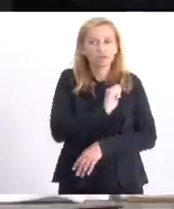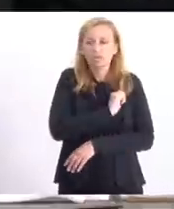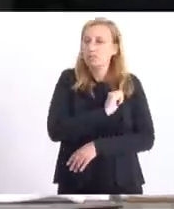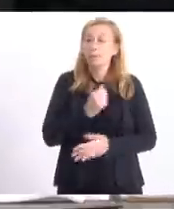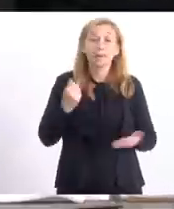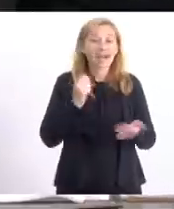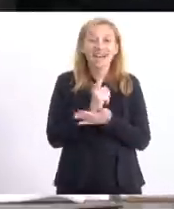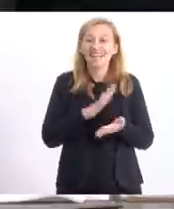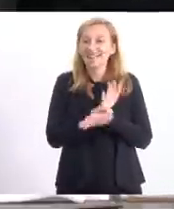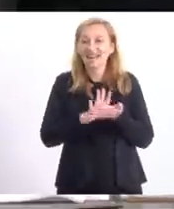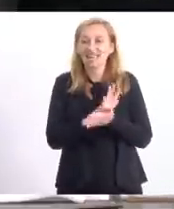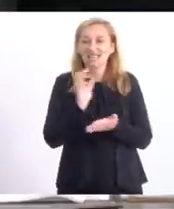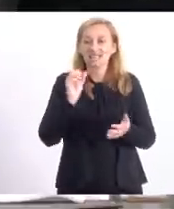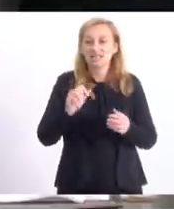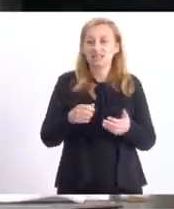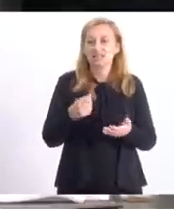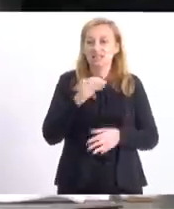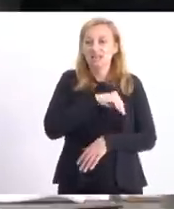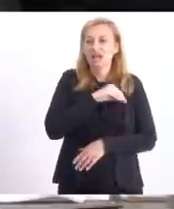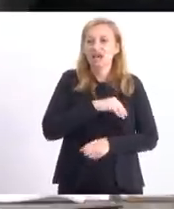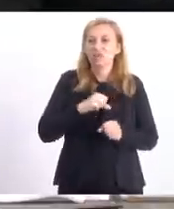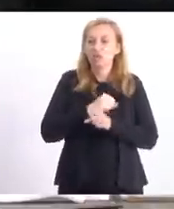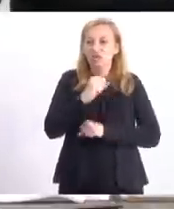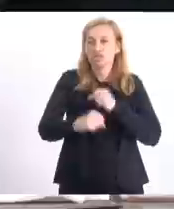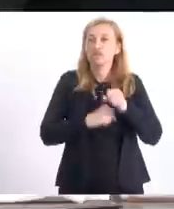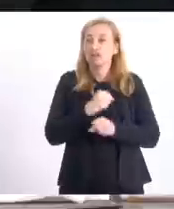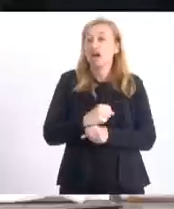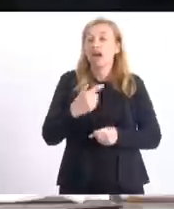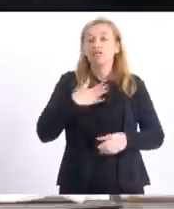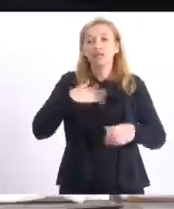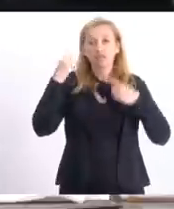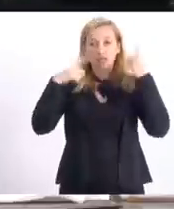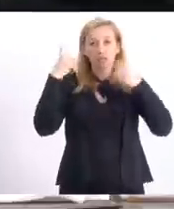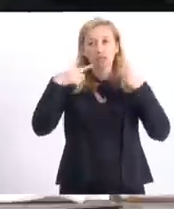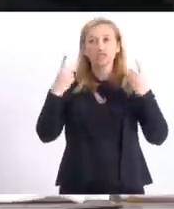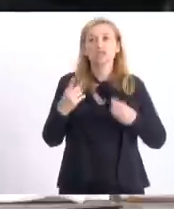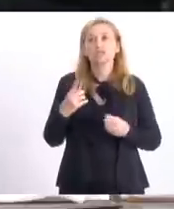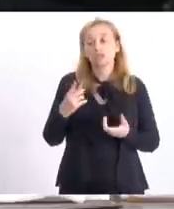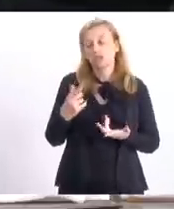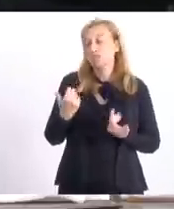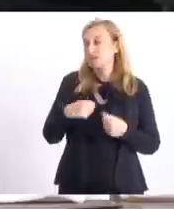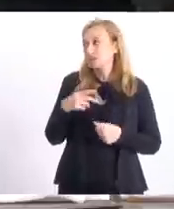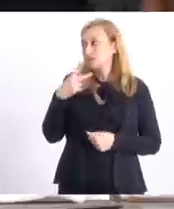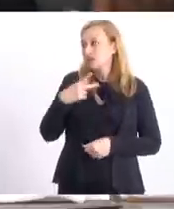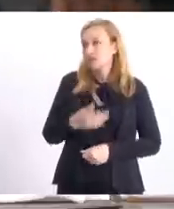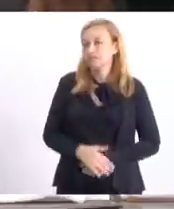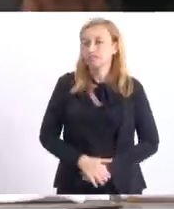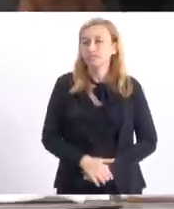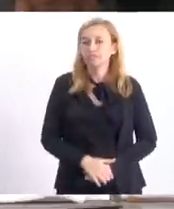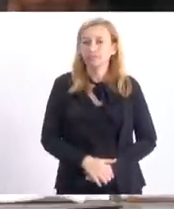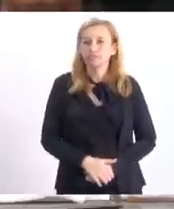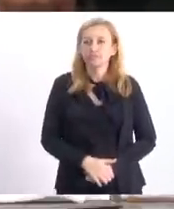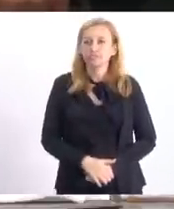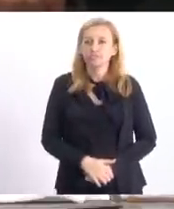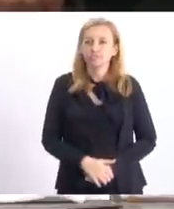pagar salário ano que vem. Vamos aqui, Márcio. Essa é a minha preocupação e eu devo externá-la.